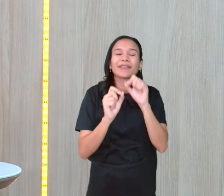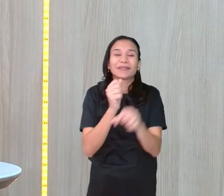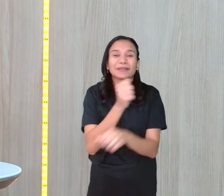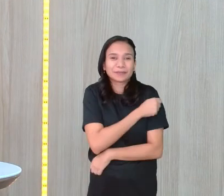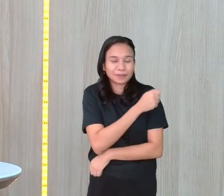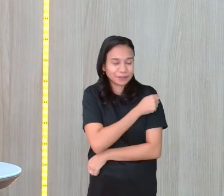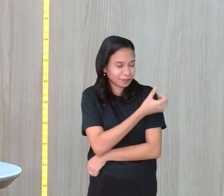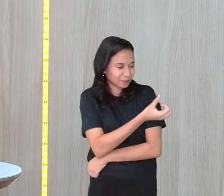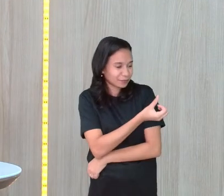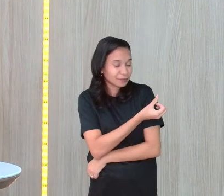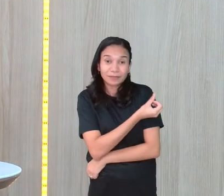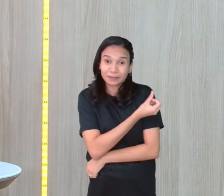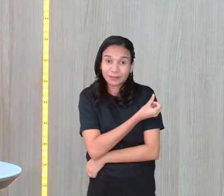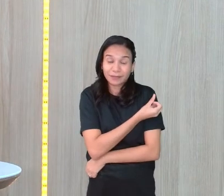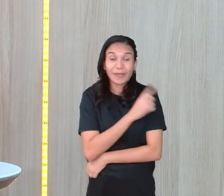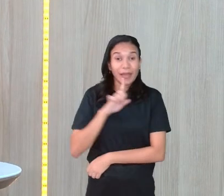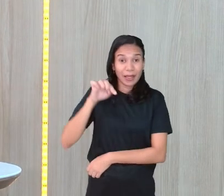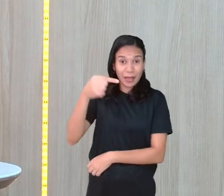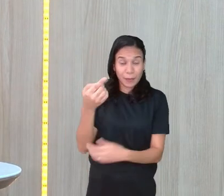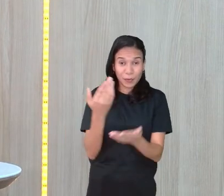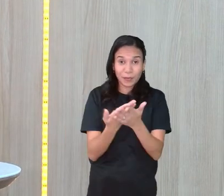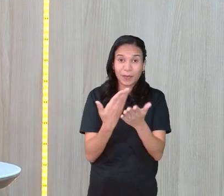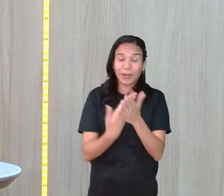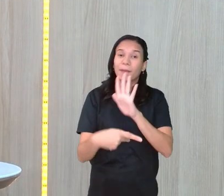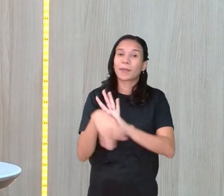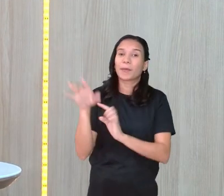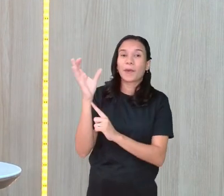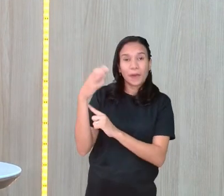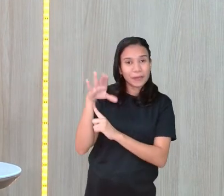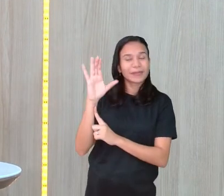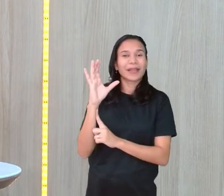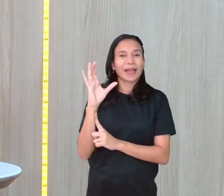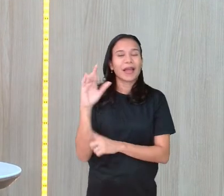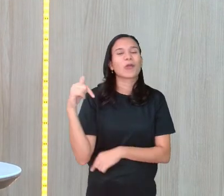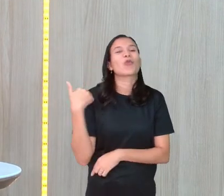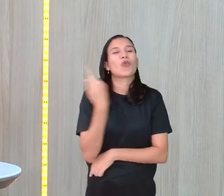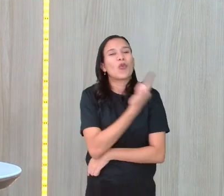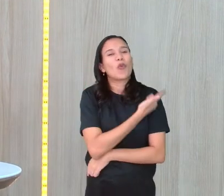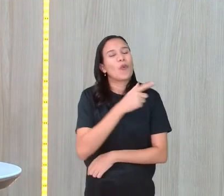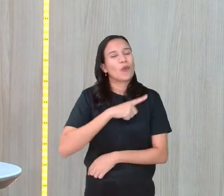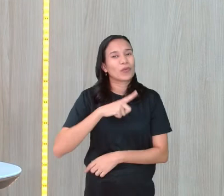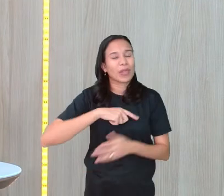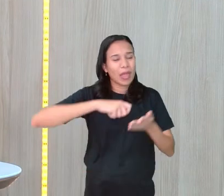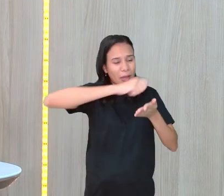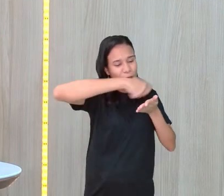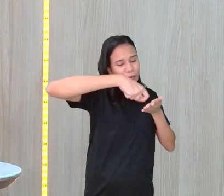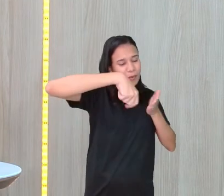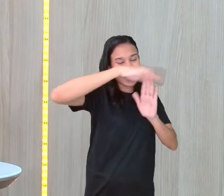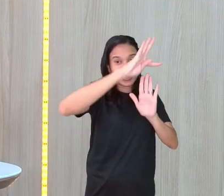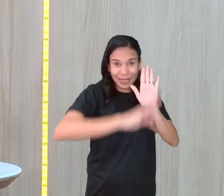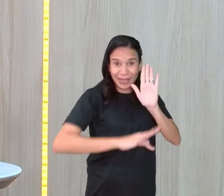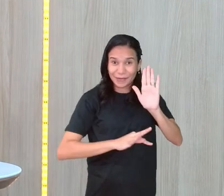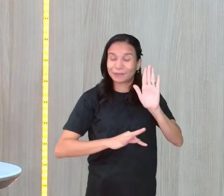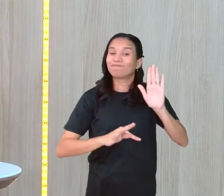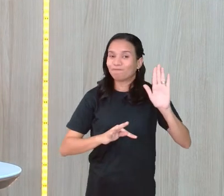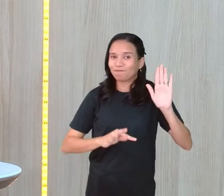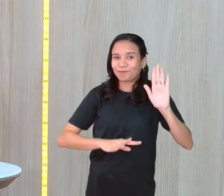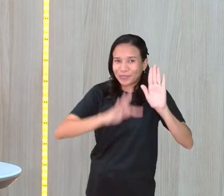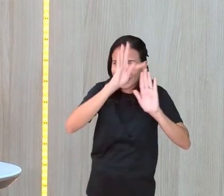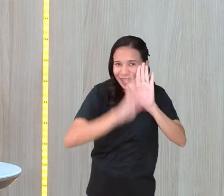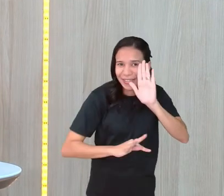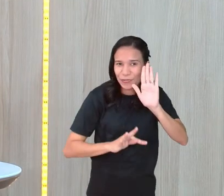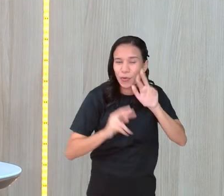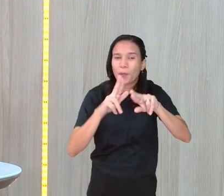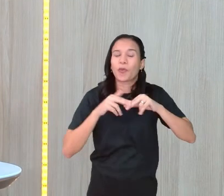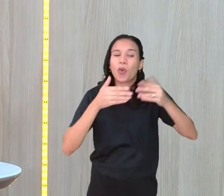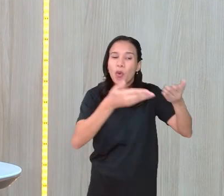alunos do 6º ano que na próxima aula de ciência nós vamos produzir um texto. Sim, professora. Então, eu